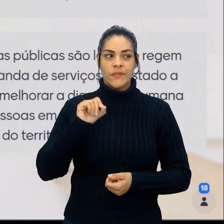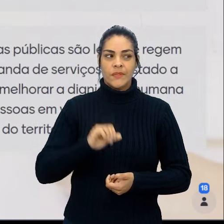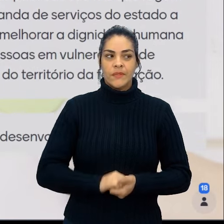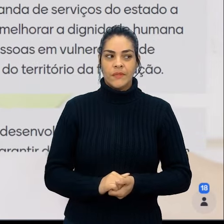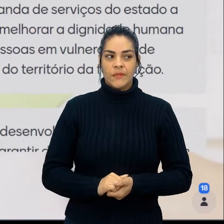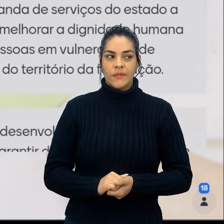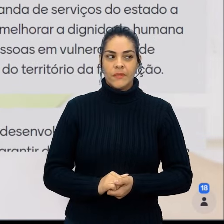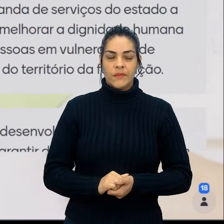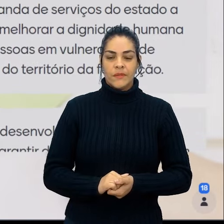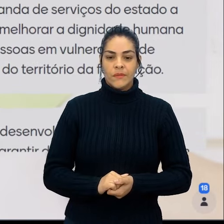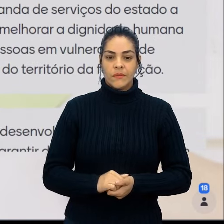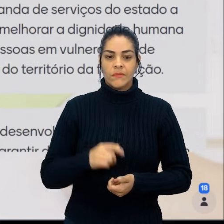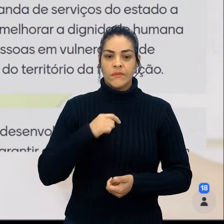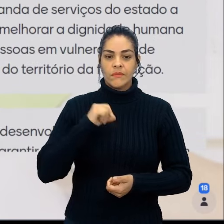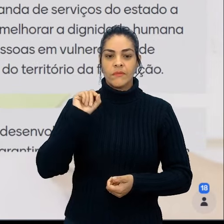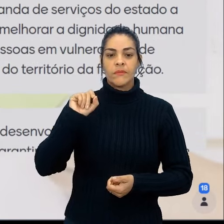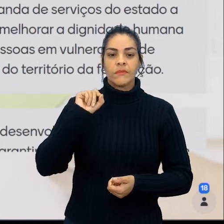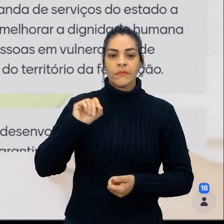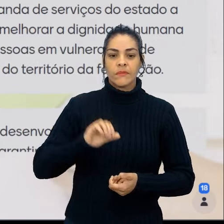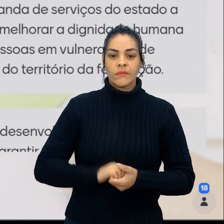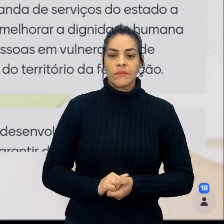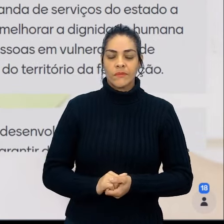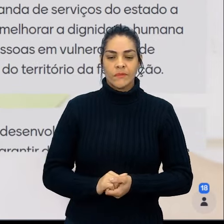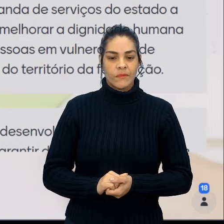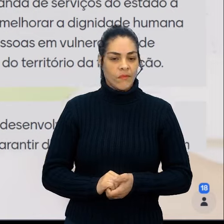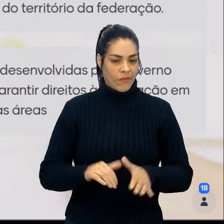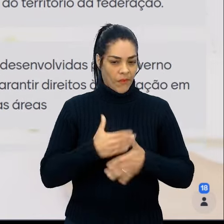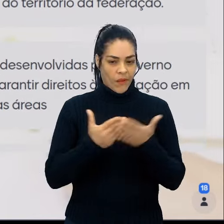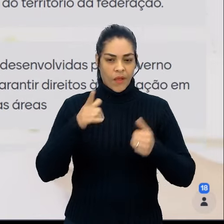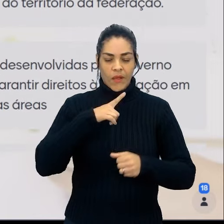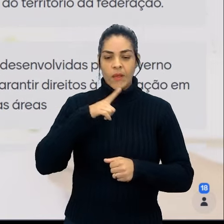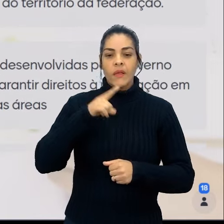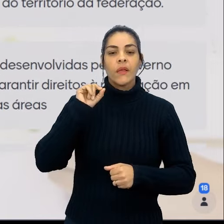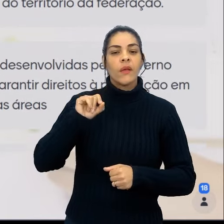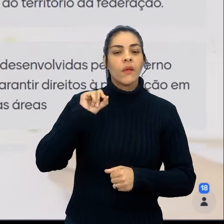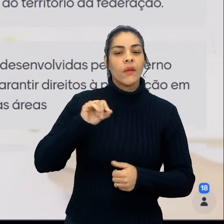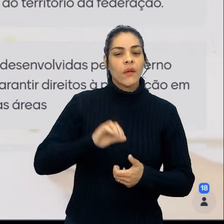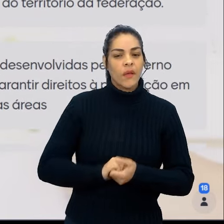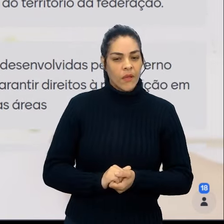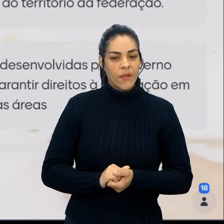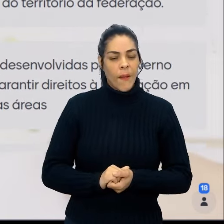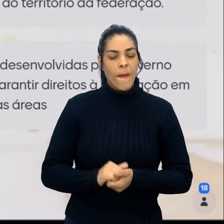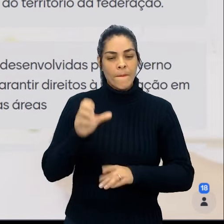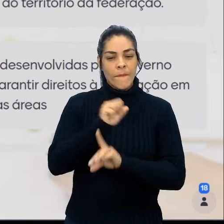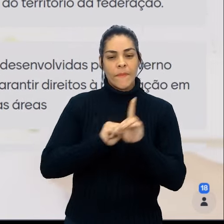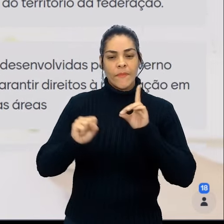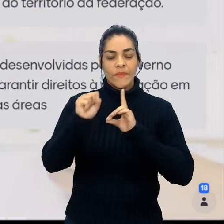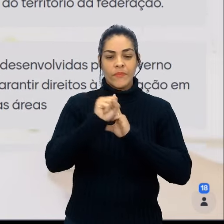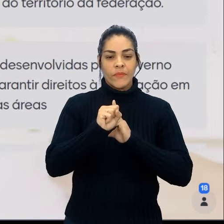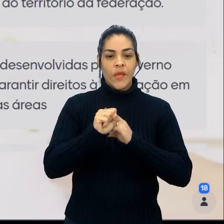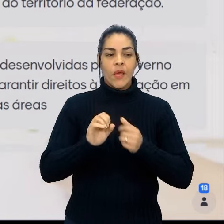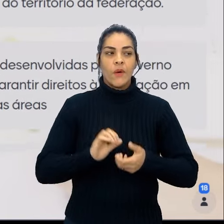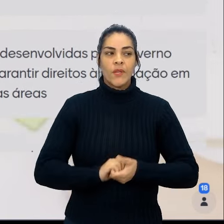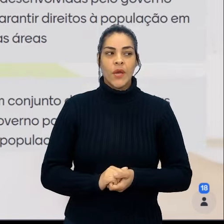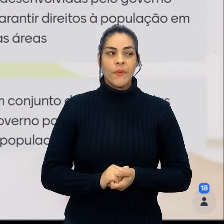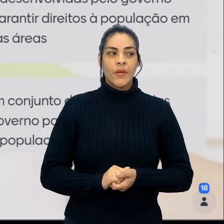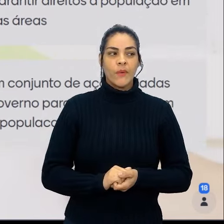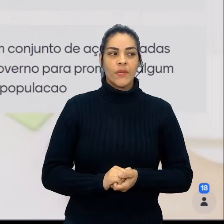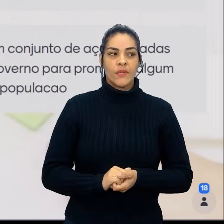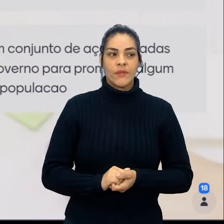então, agora bombou aqui. Desenvolvendo benefícios da sociedade. Muito